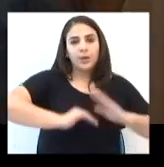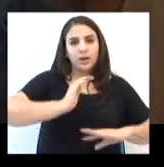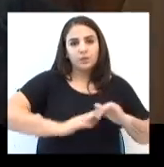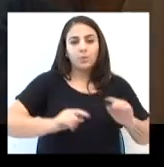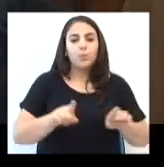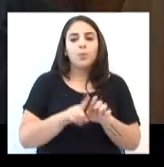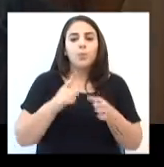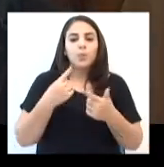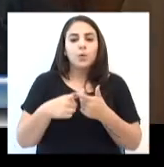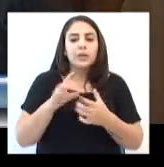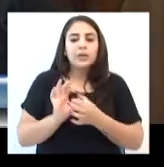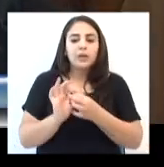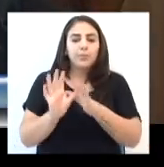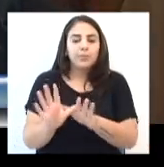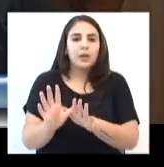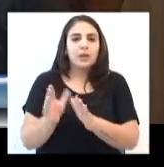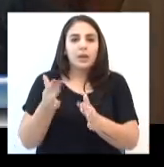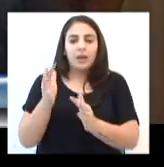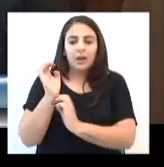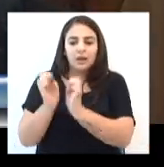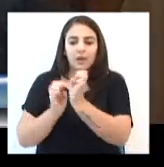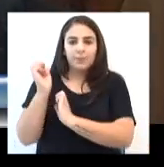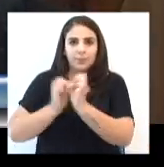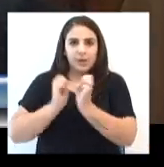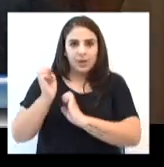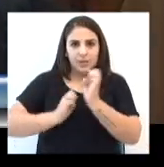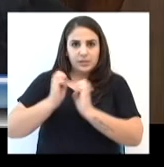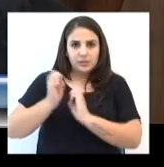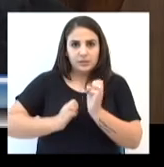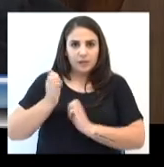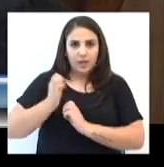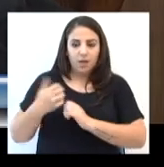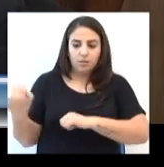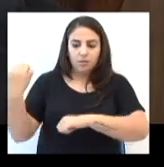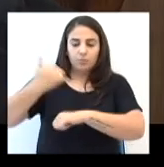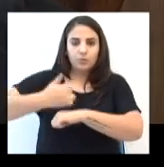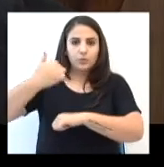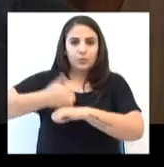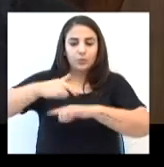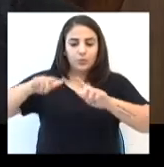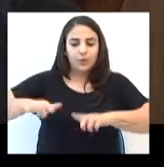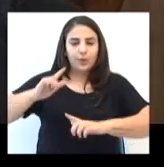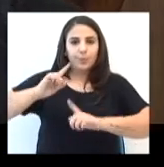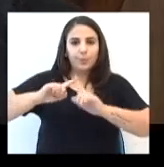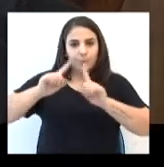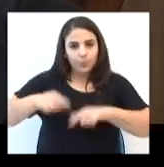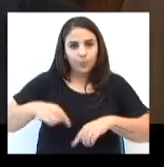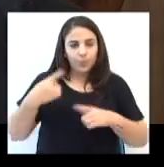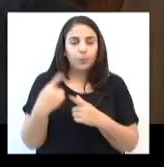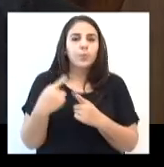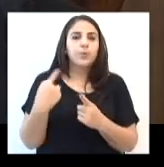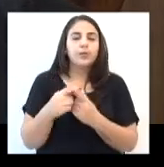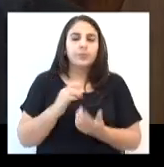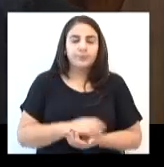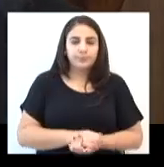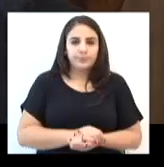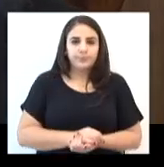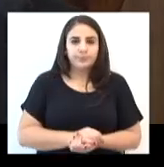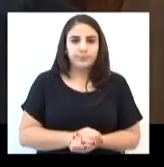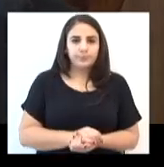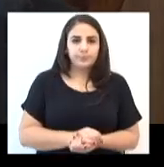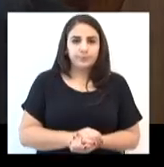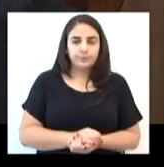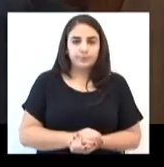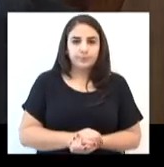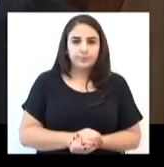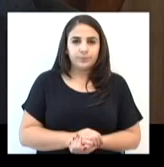ele permite que as empresas se apropriem dos espaços públicos e através